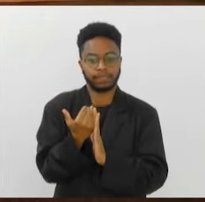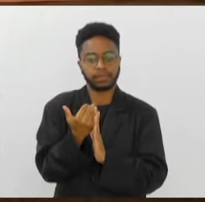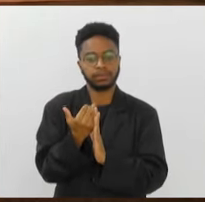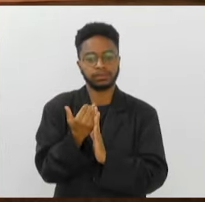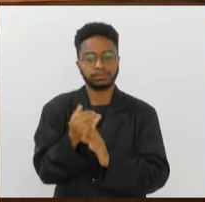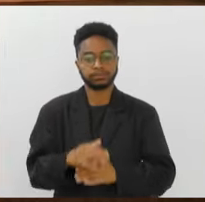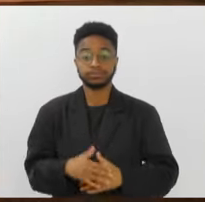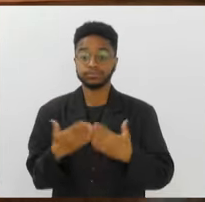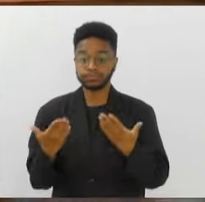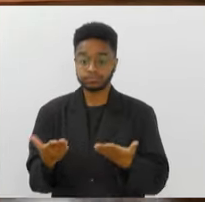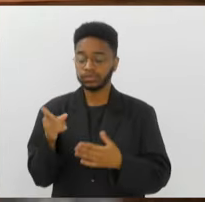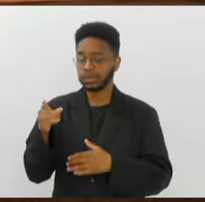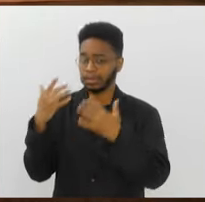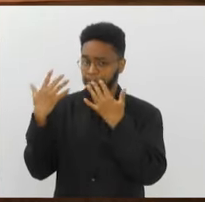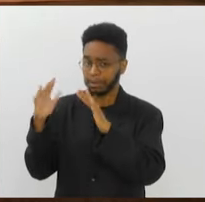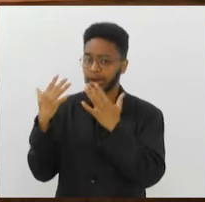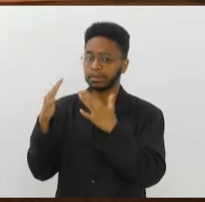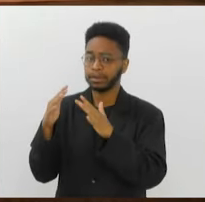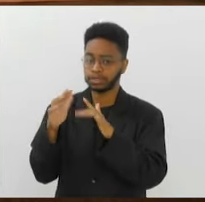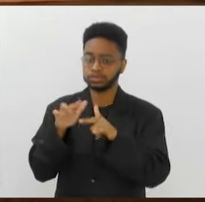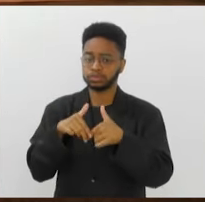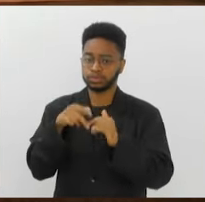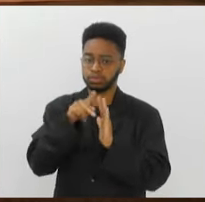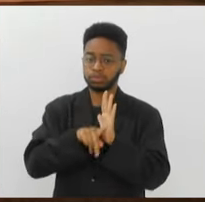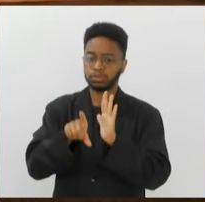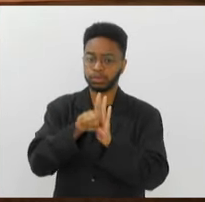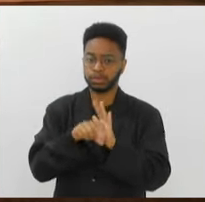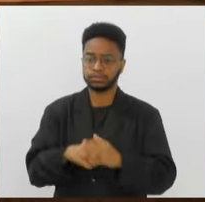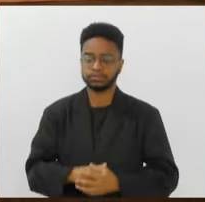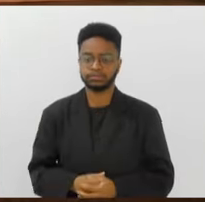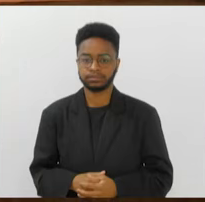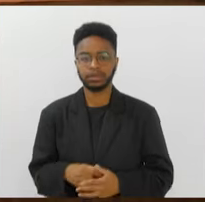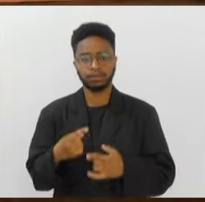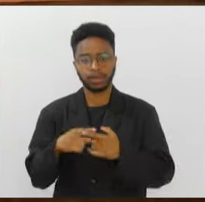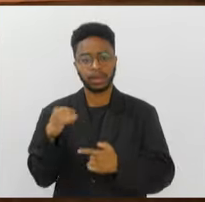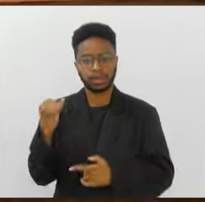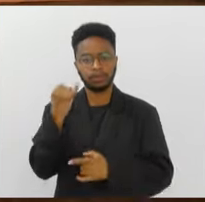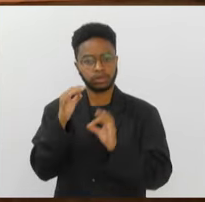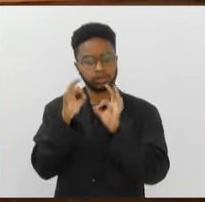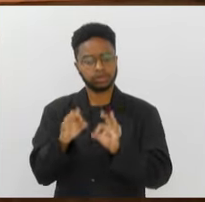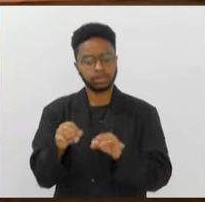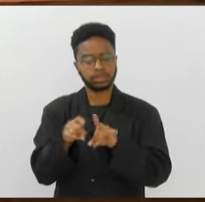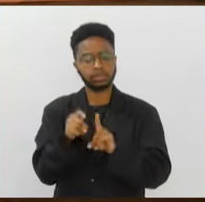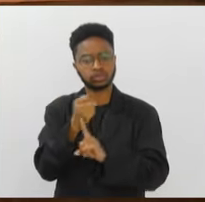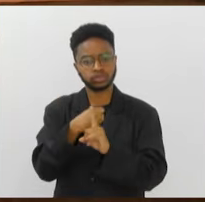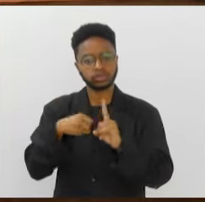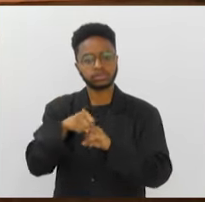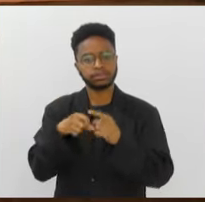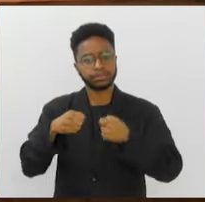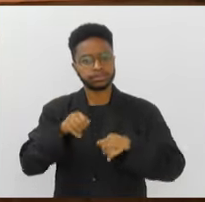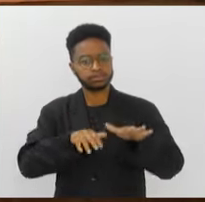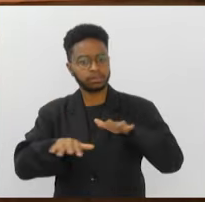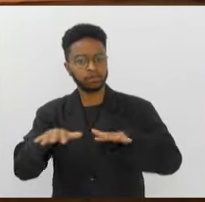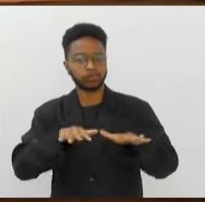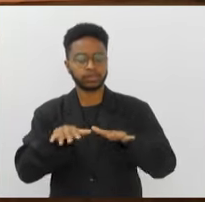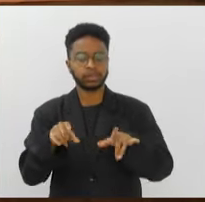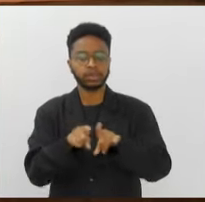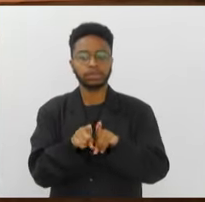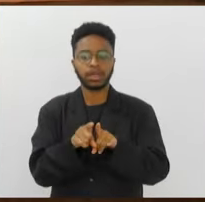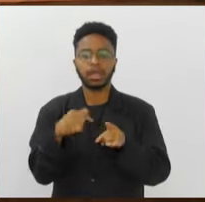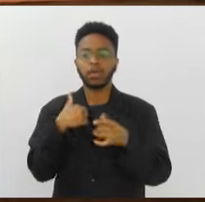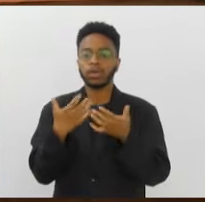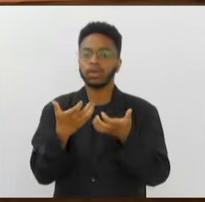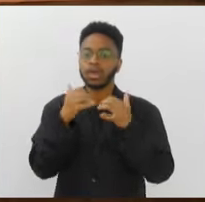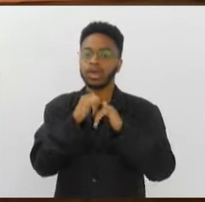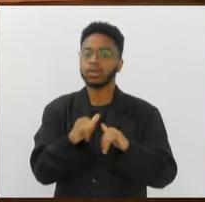Vossa Excelência está de parabéns por esse projeto. É muito importante a sociedade toda se mobilizar. Queria também